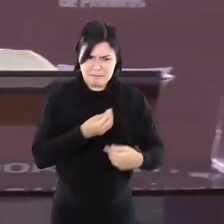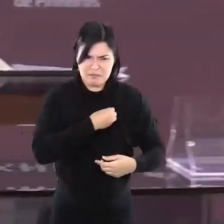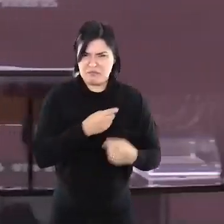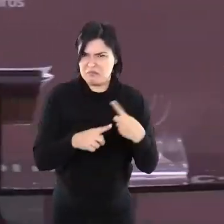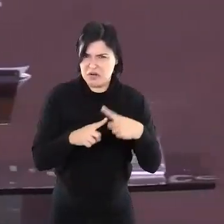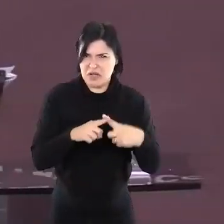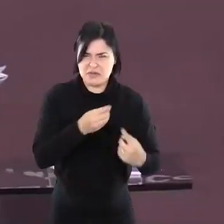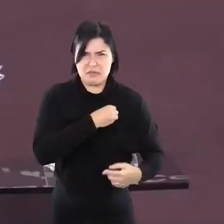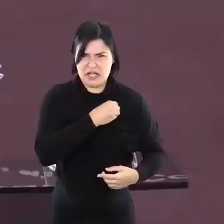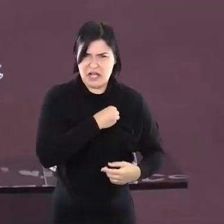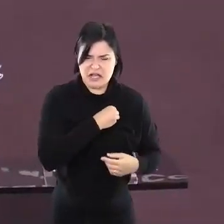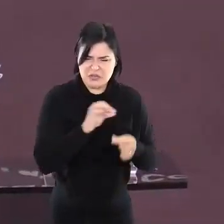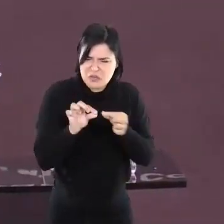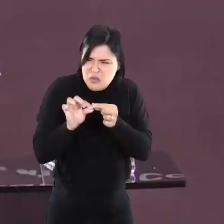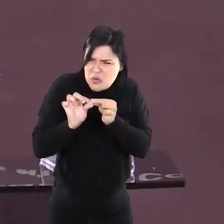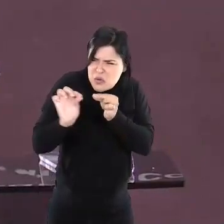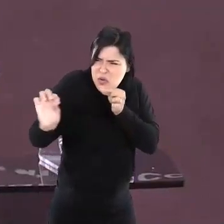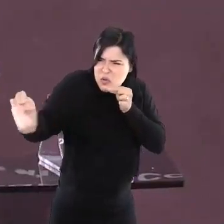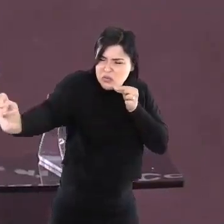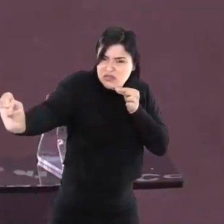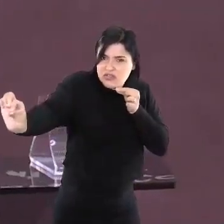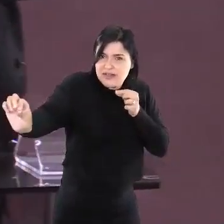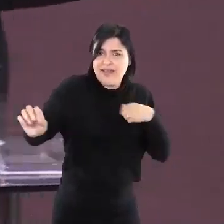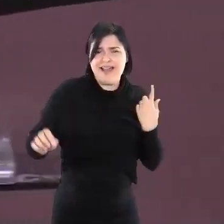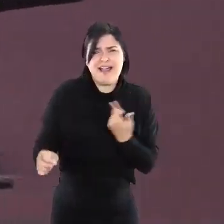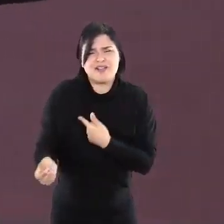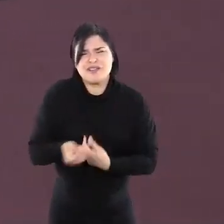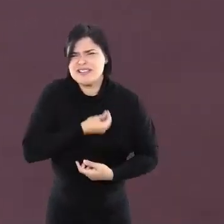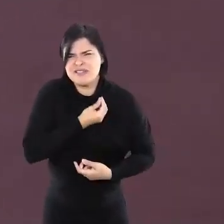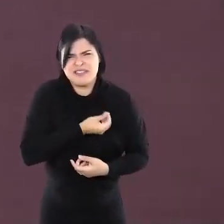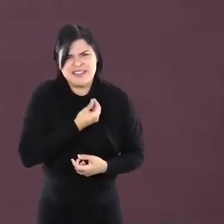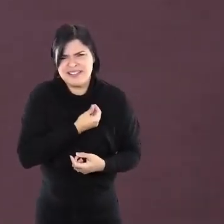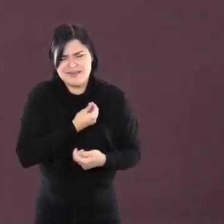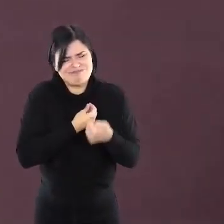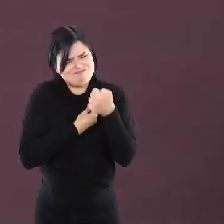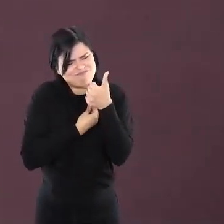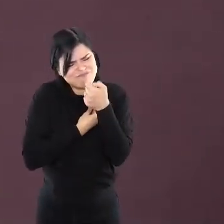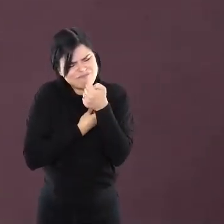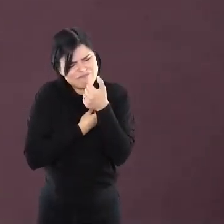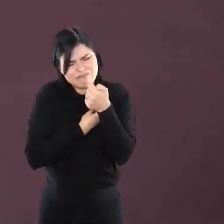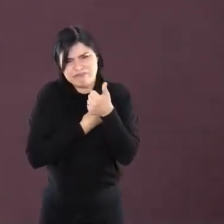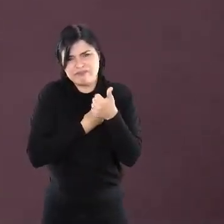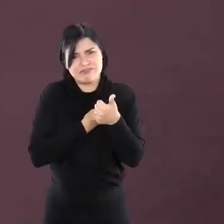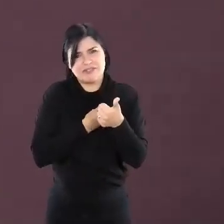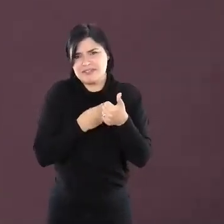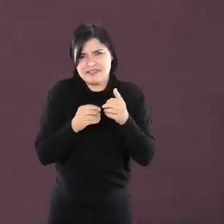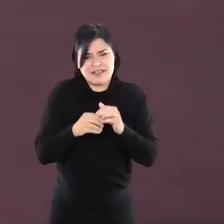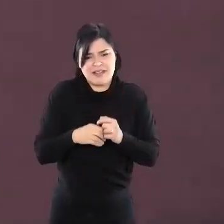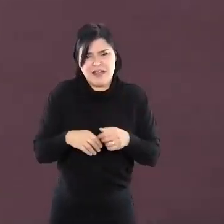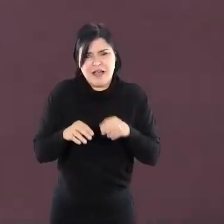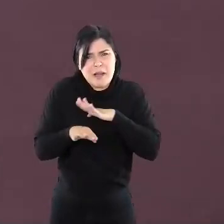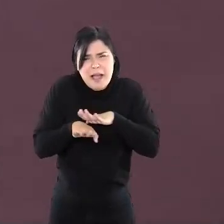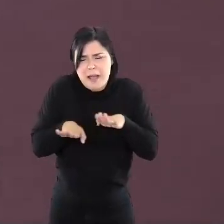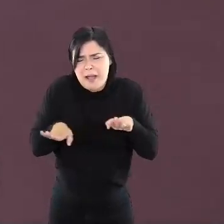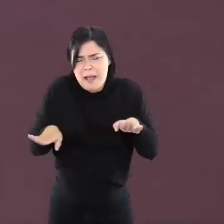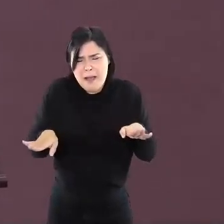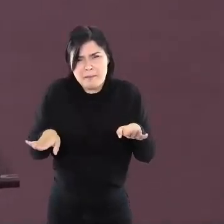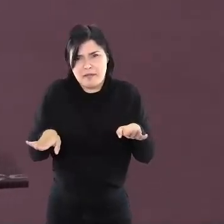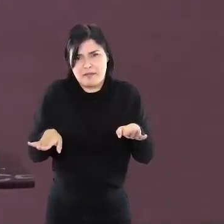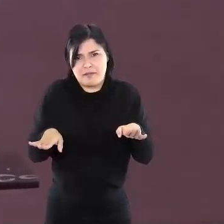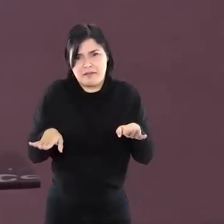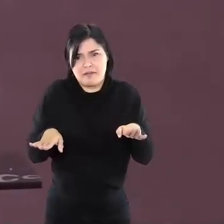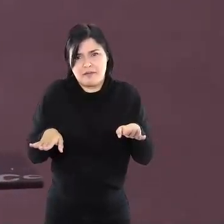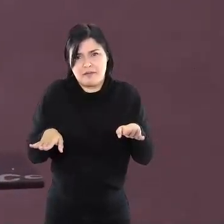Eu e você somos um sopro. Um sopro. E esse sopro que você tem aí de vida é